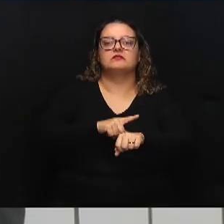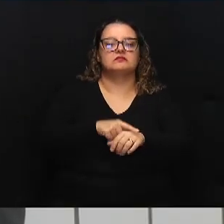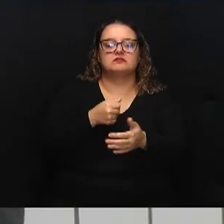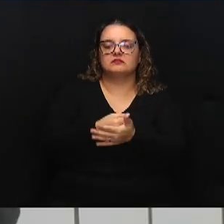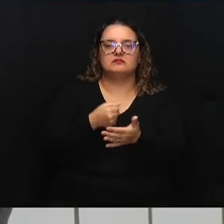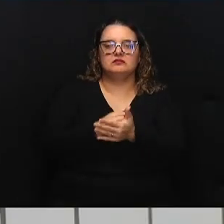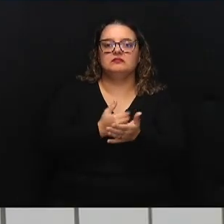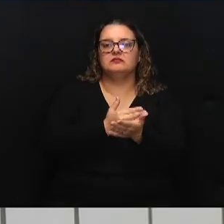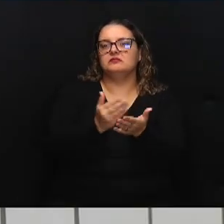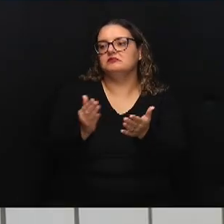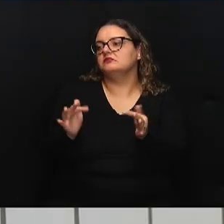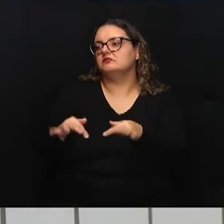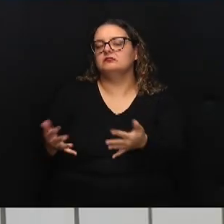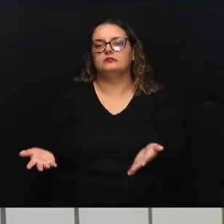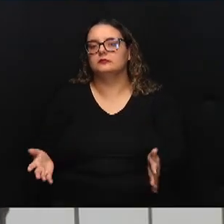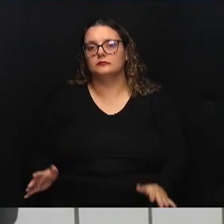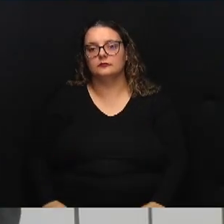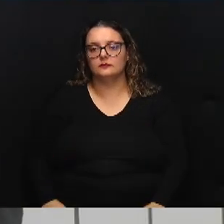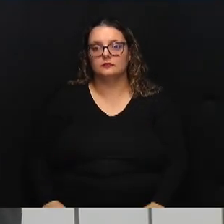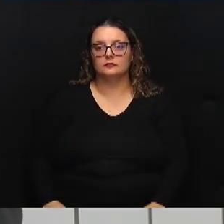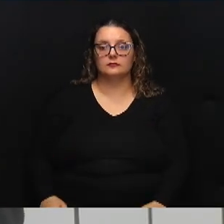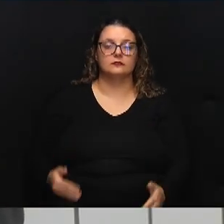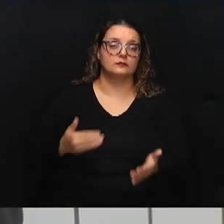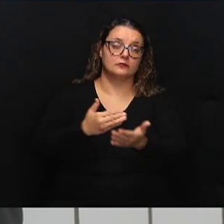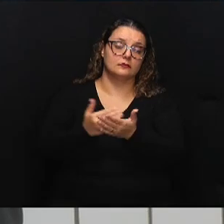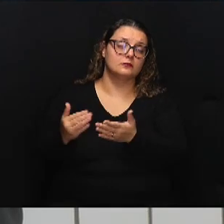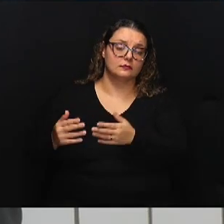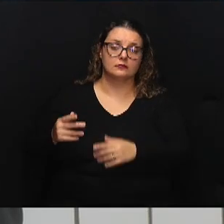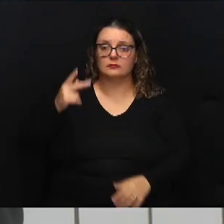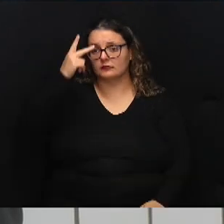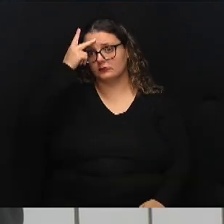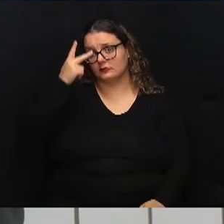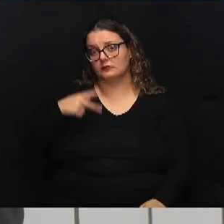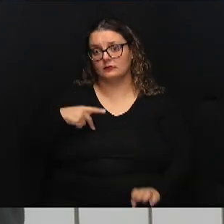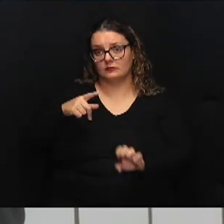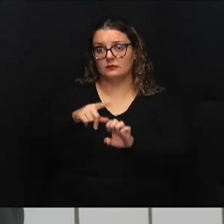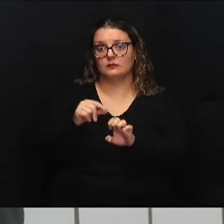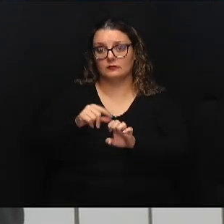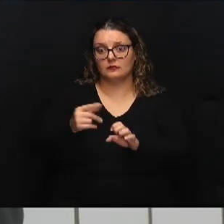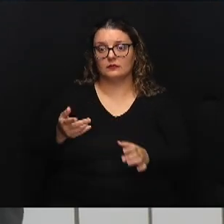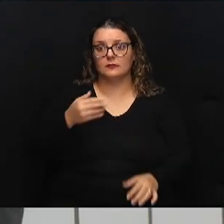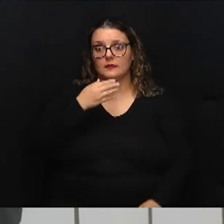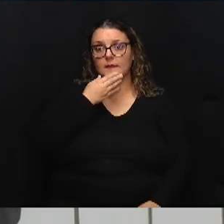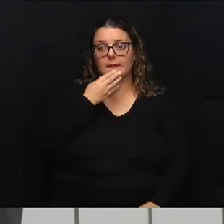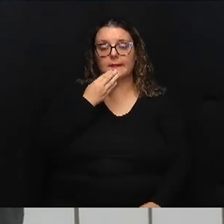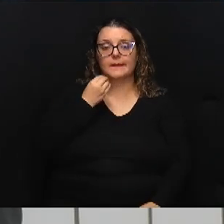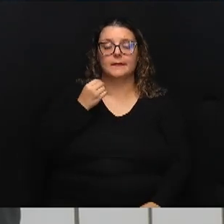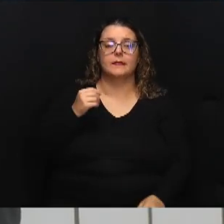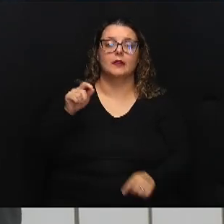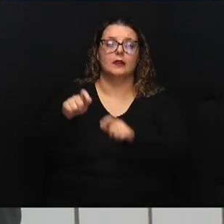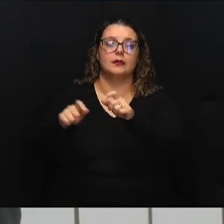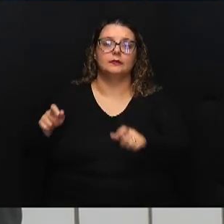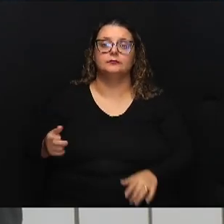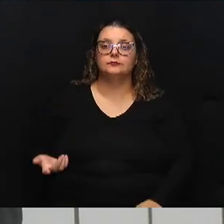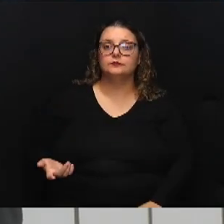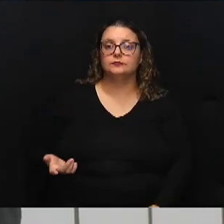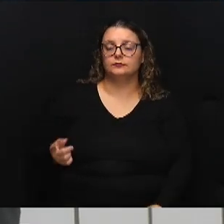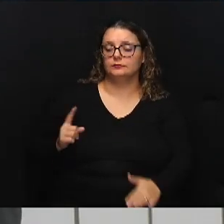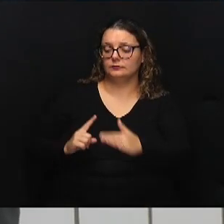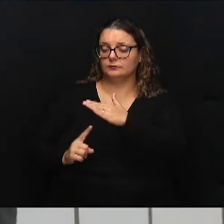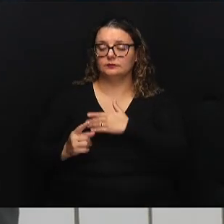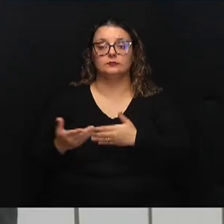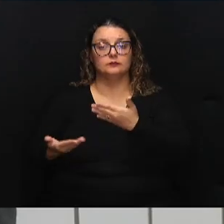rígido, e eles estão partindo para empreender, né? Para ser pessoa jurídica, para prestador de